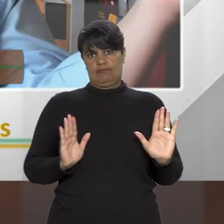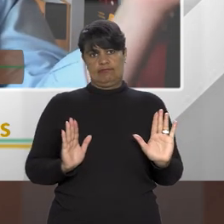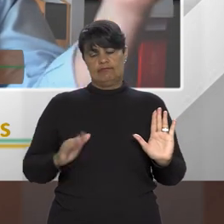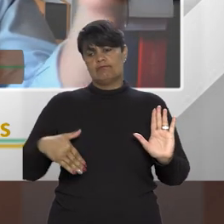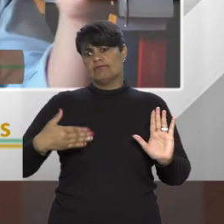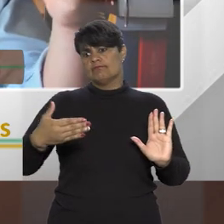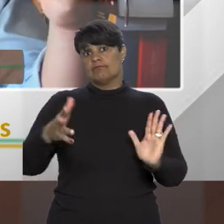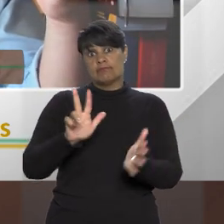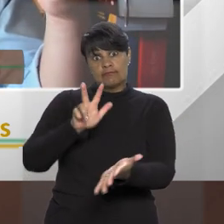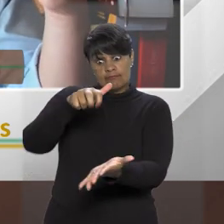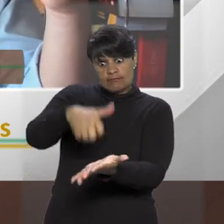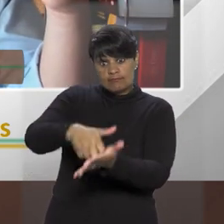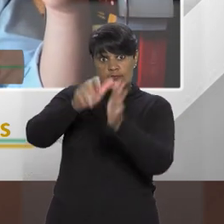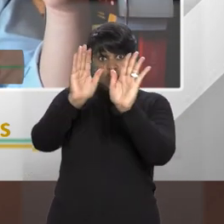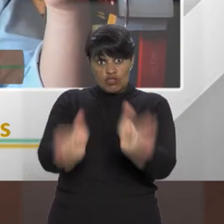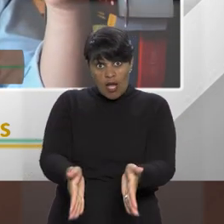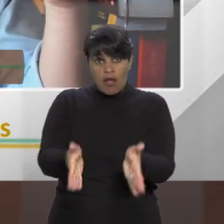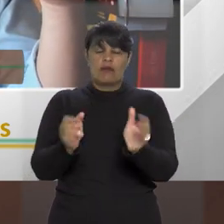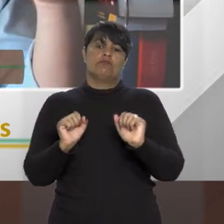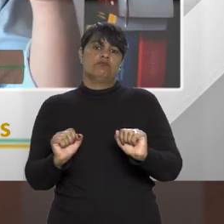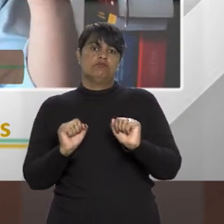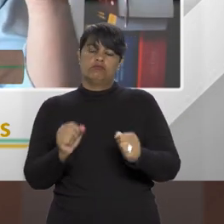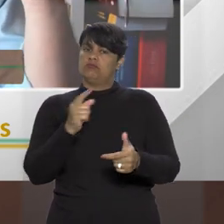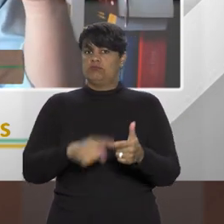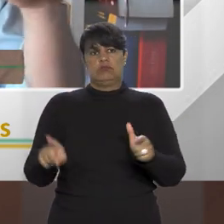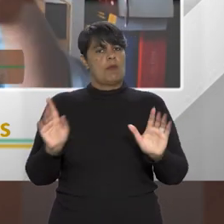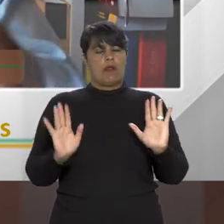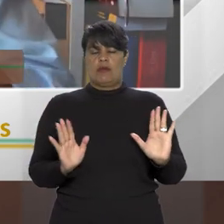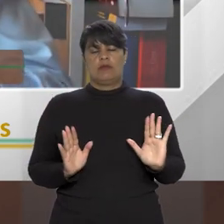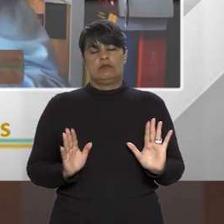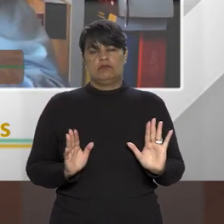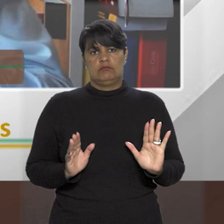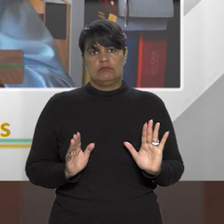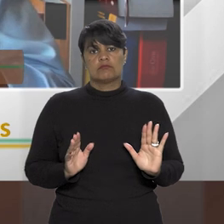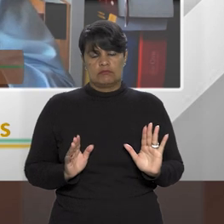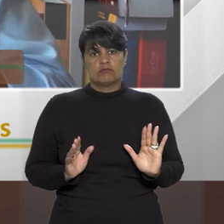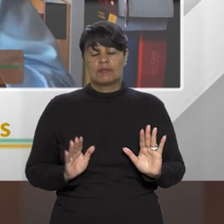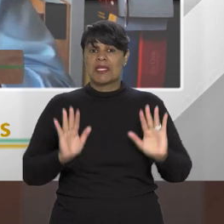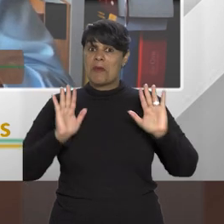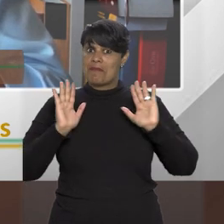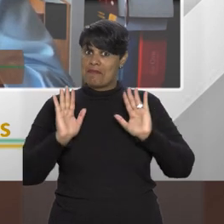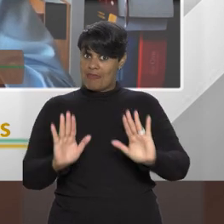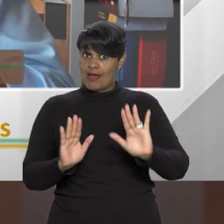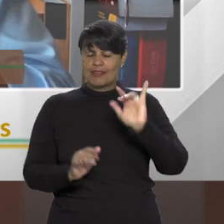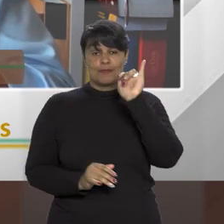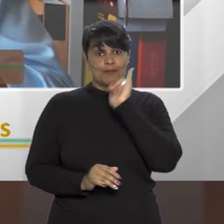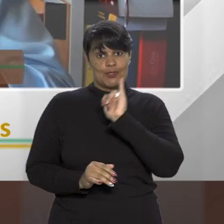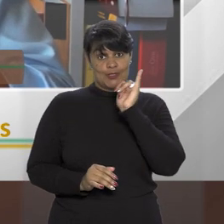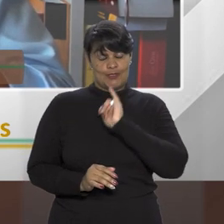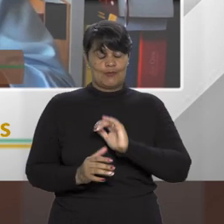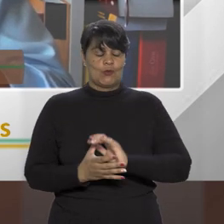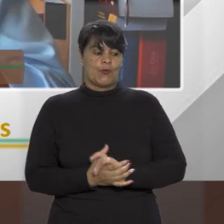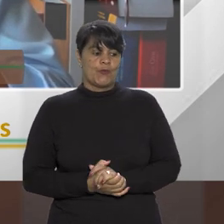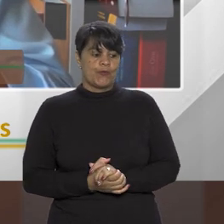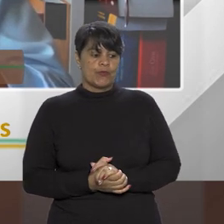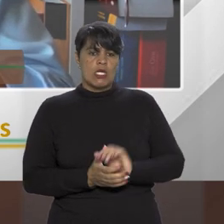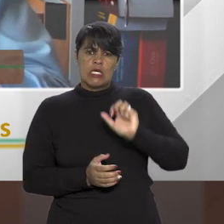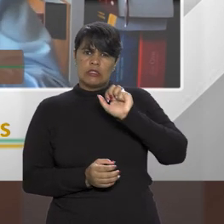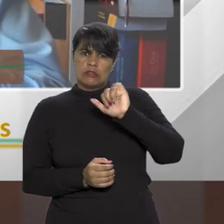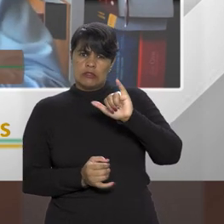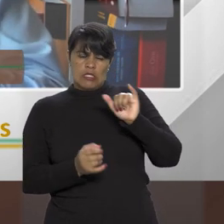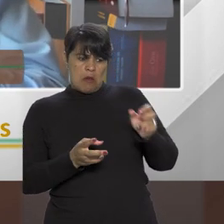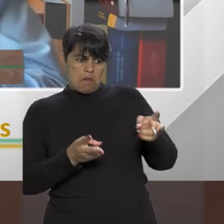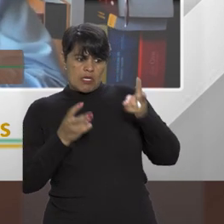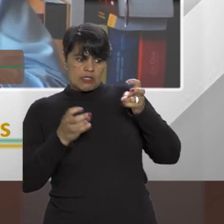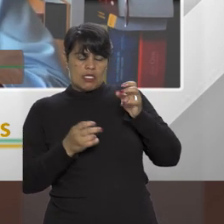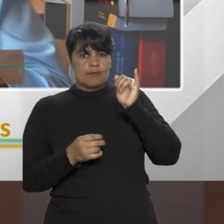execução. Agora, o que é interessante, Fátima, é perceber que o CNJ fez um convênio com o